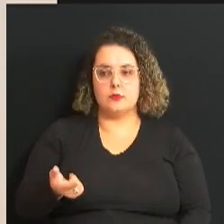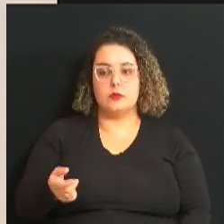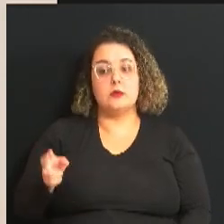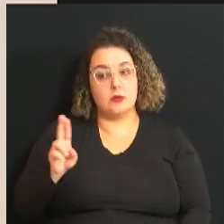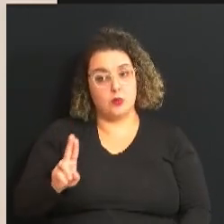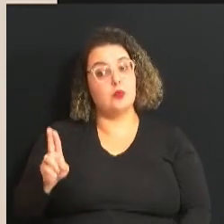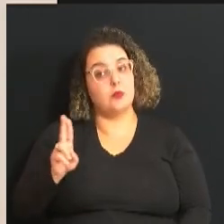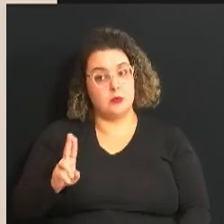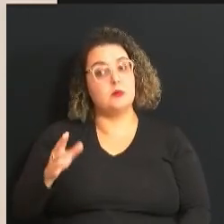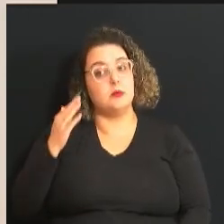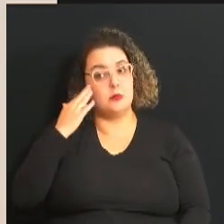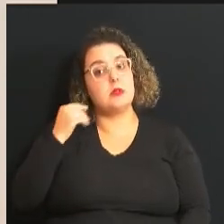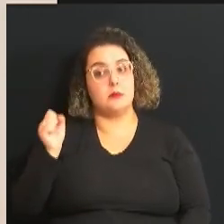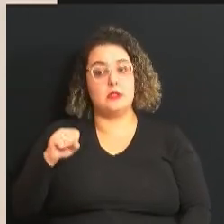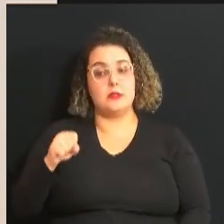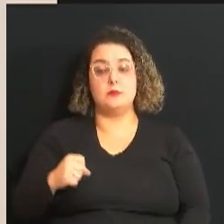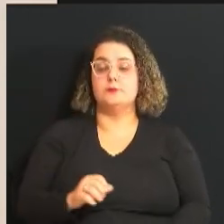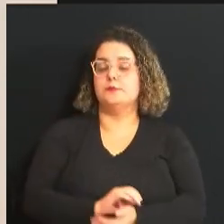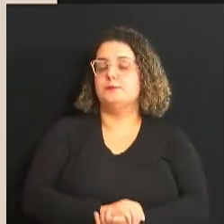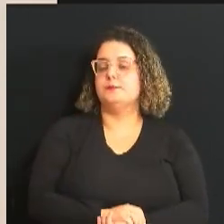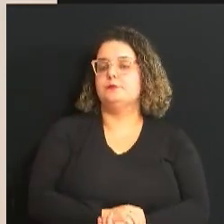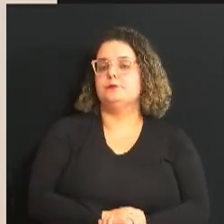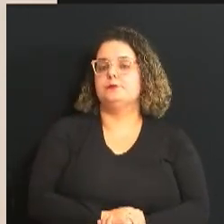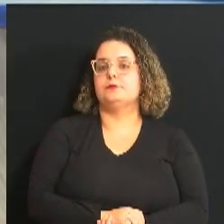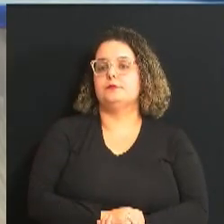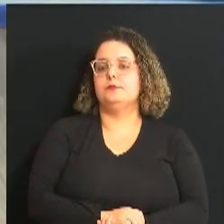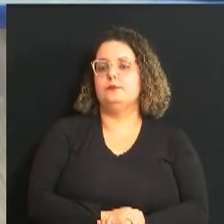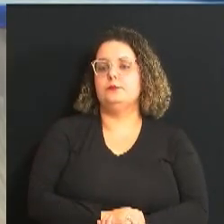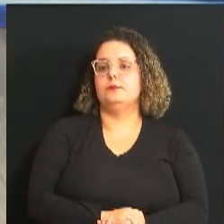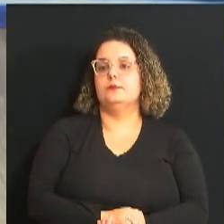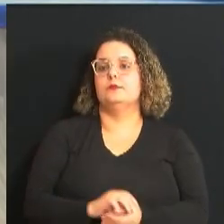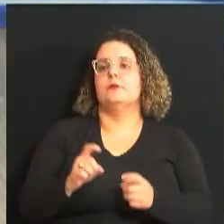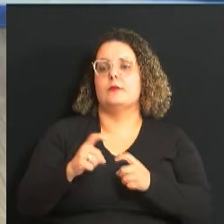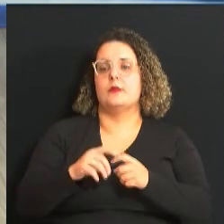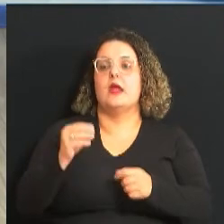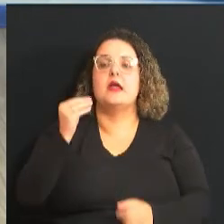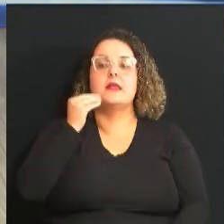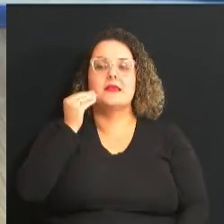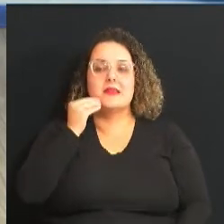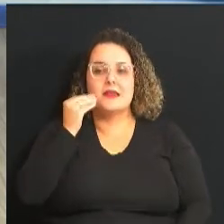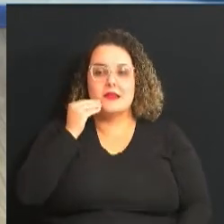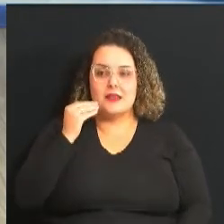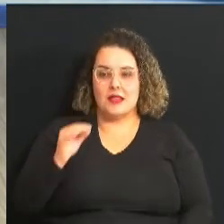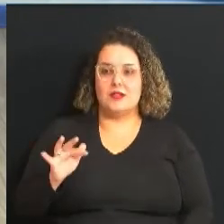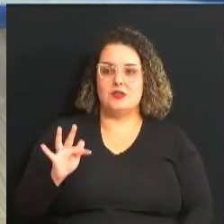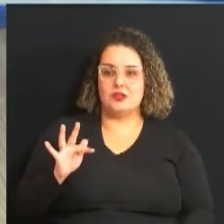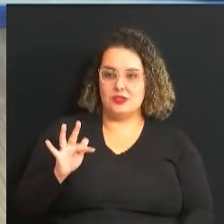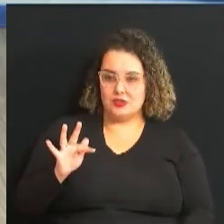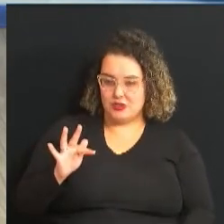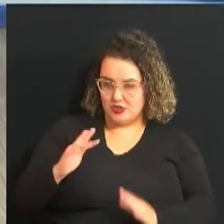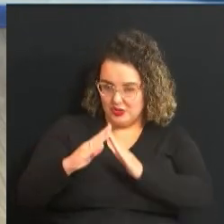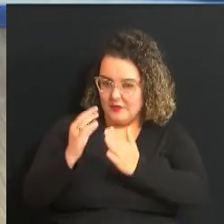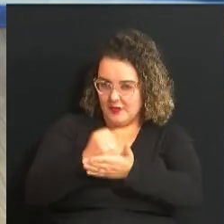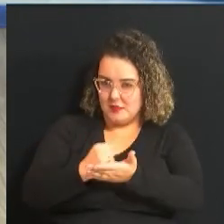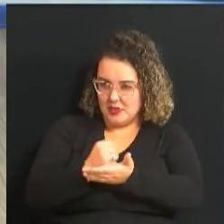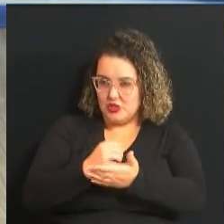para saber sim. Doutora, aqueles testes de farmácia de ovulação funcionam também?